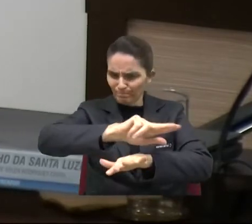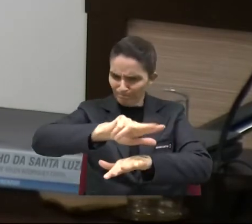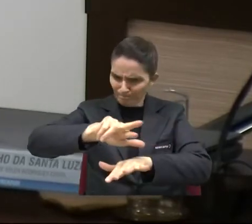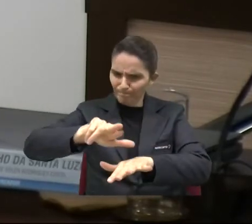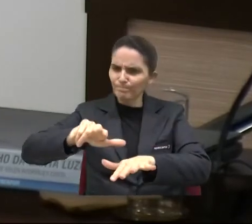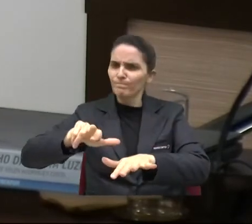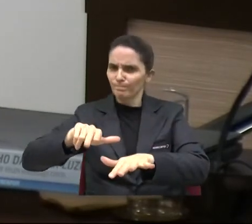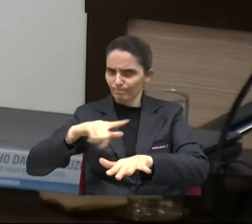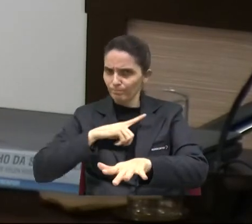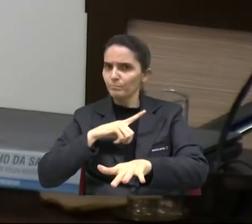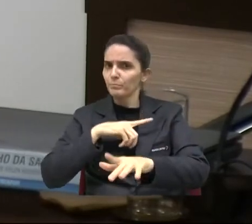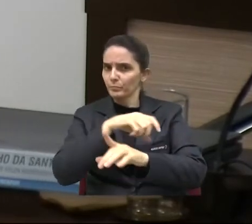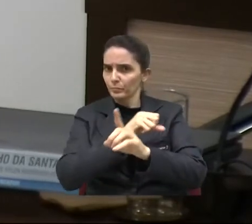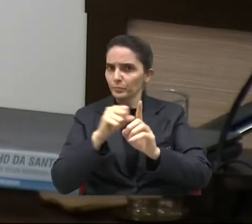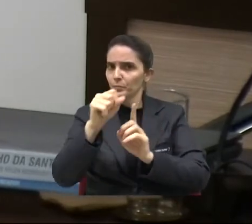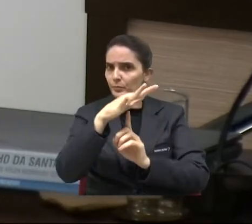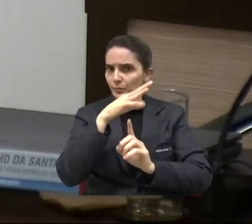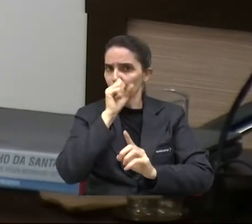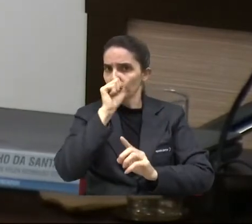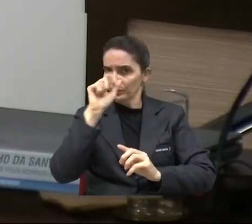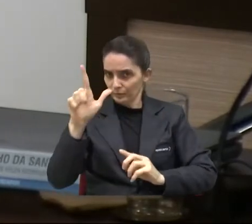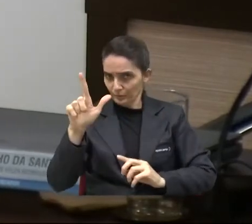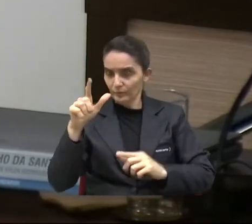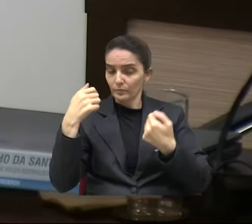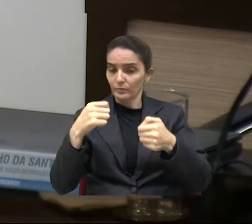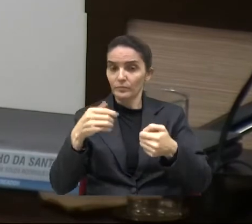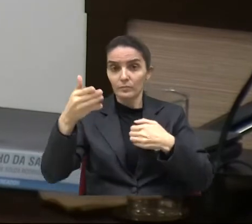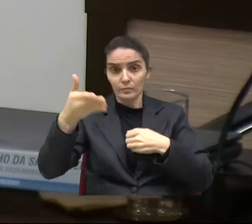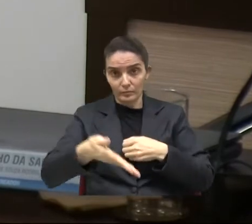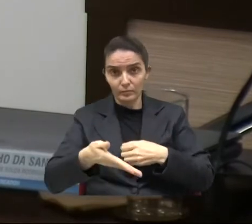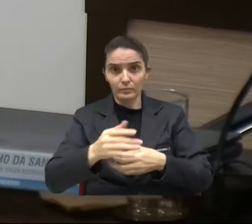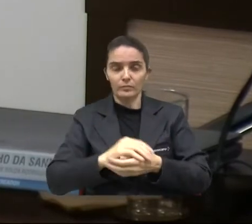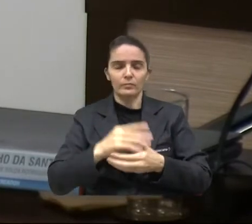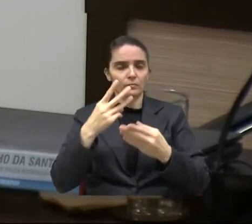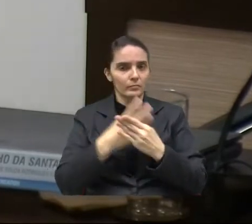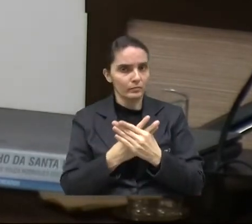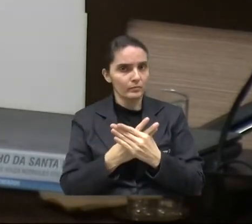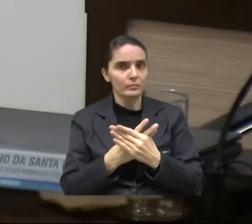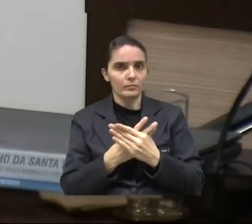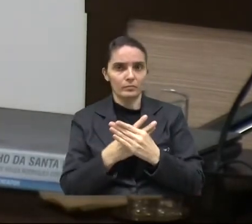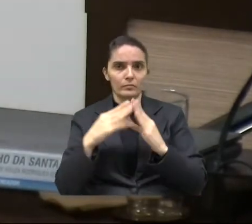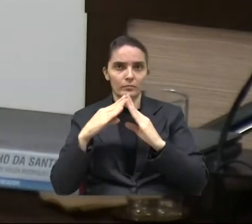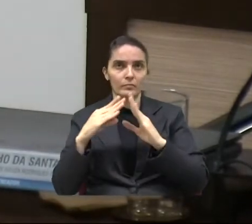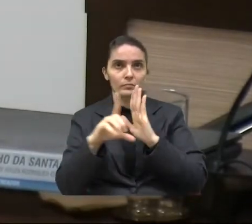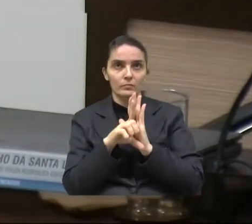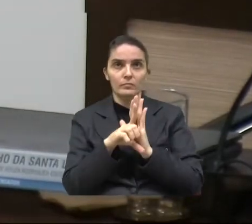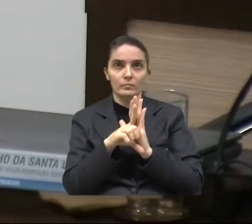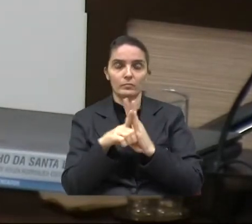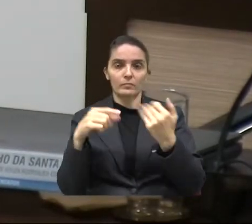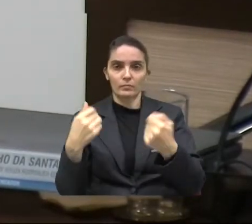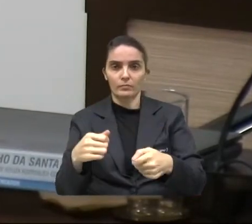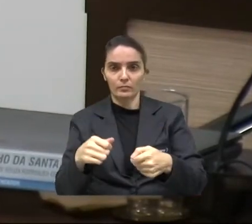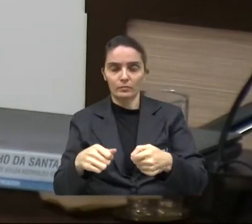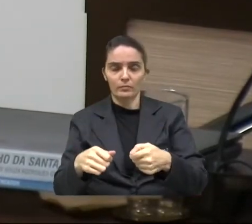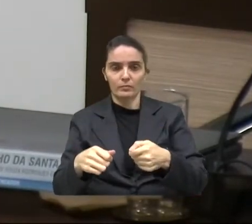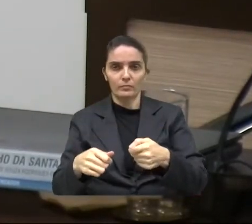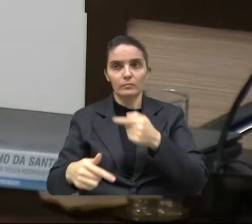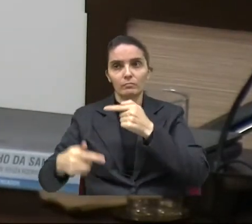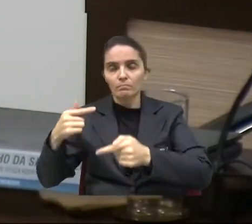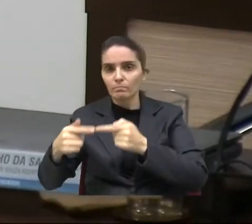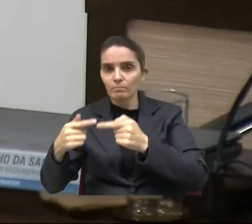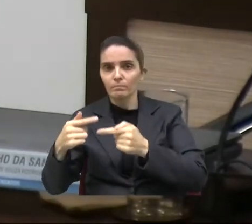nossa sociedade, que eu acho que deveria ser hoje, dentro de uma casa de leis, algo que nós deveríamos estar debruçados com mais